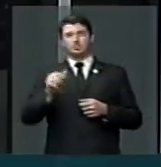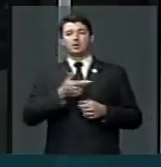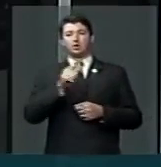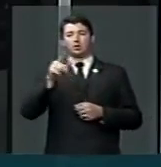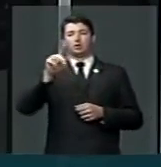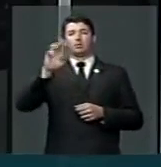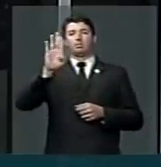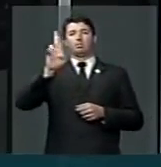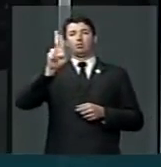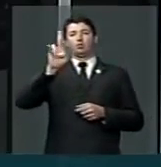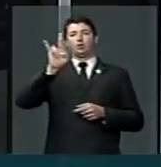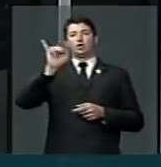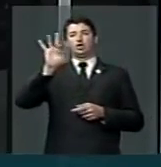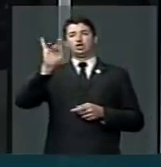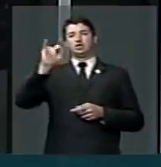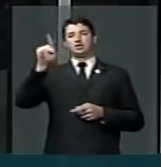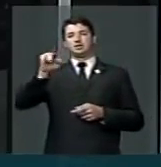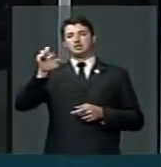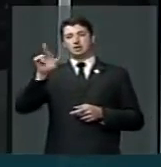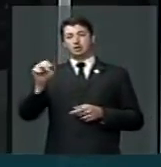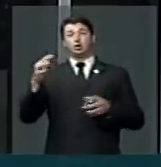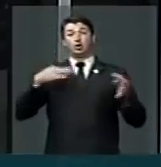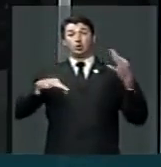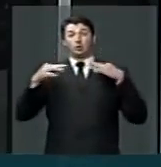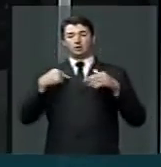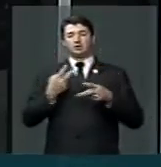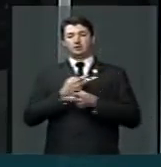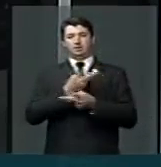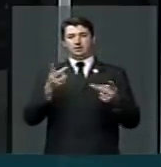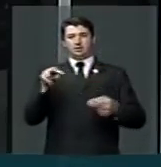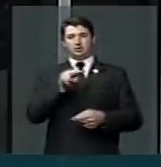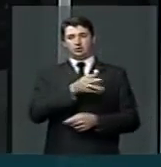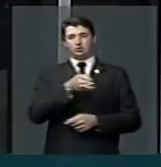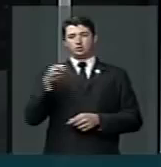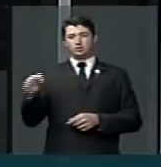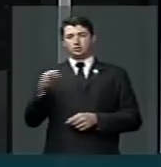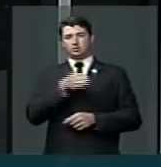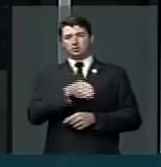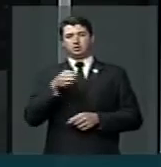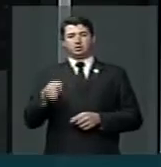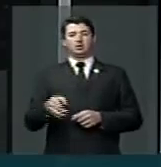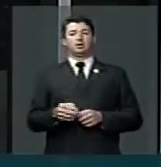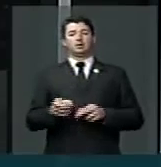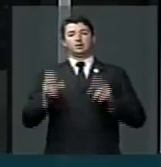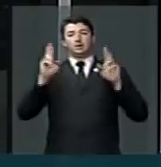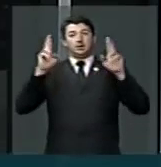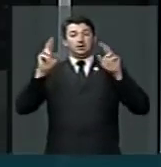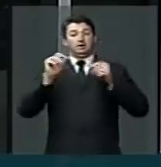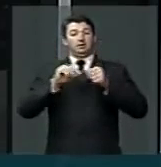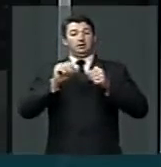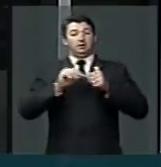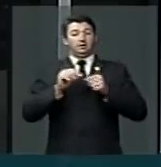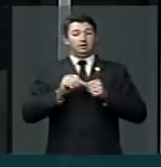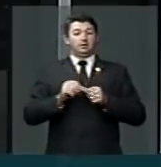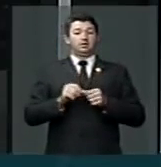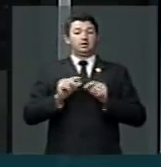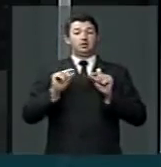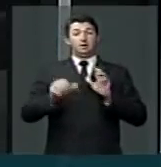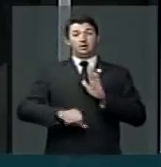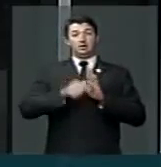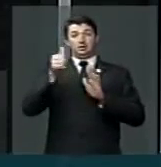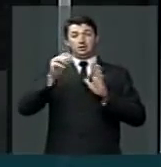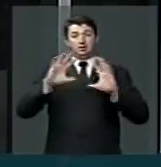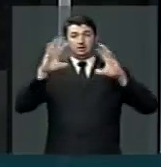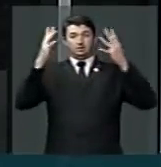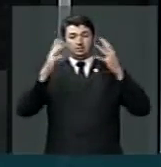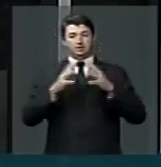e os turistas que costumam visitar as duas cidades esperam pela realização da primeira